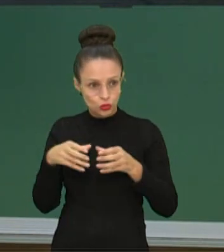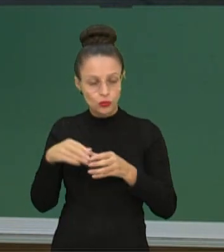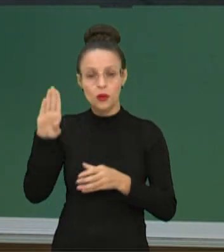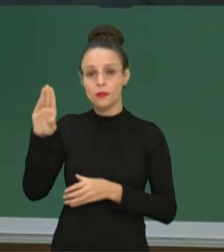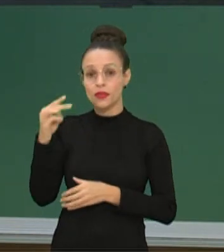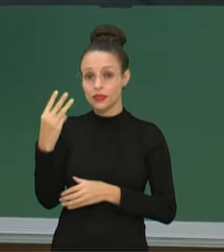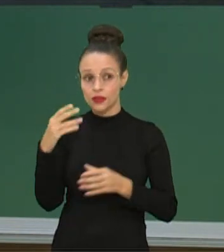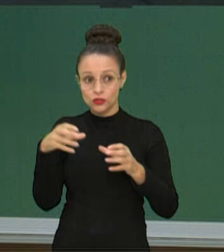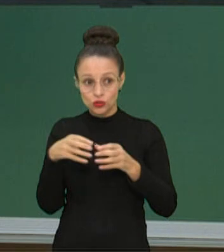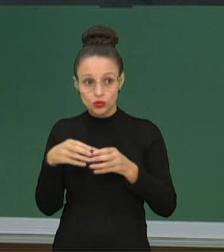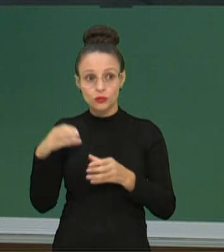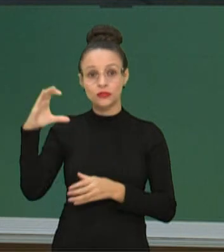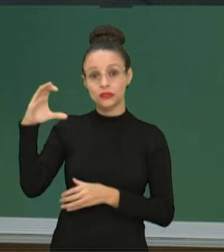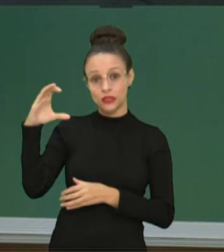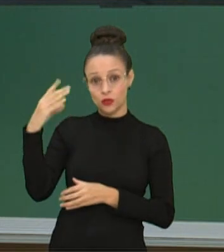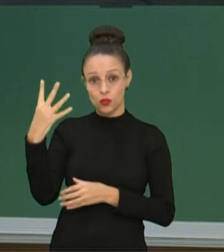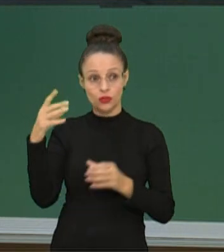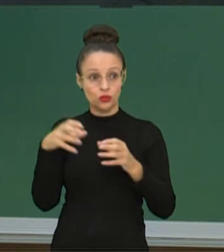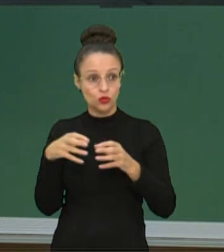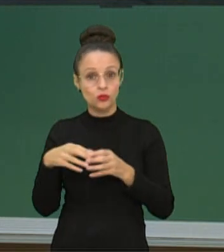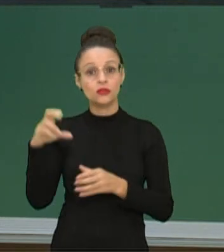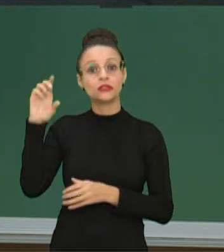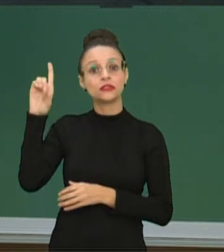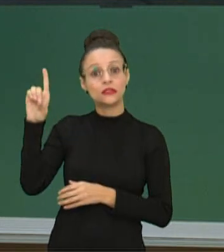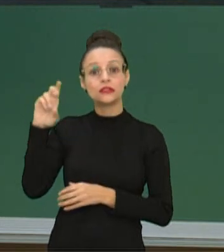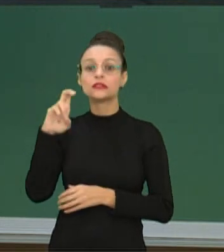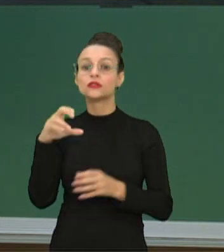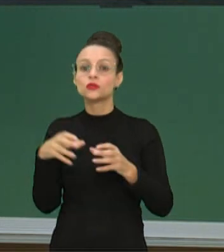4 grupos. Ou letra D, 5 grupos?